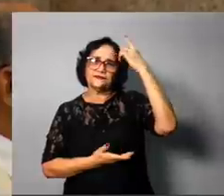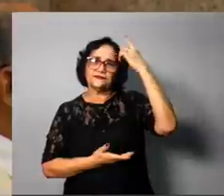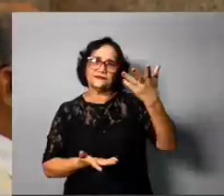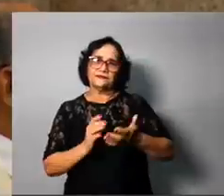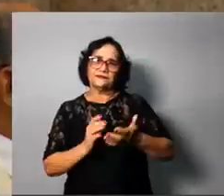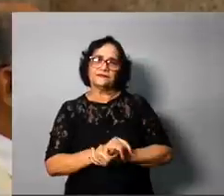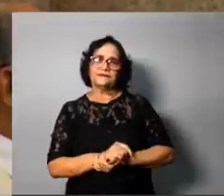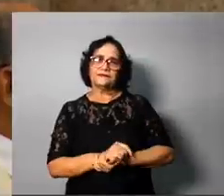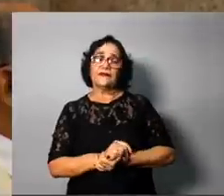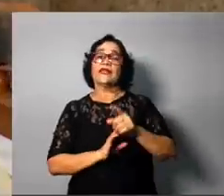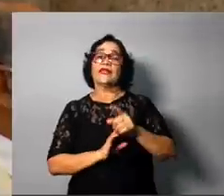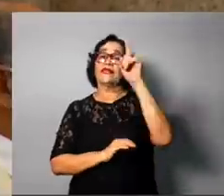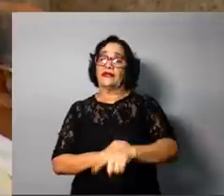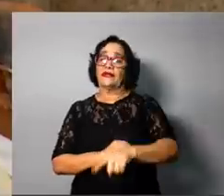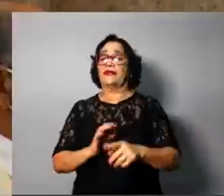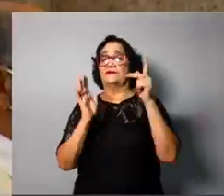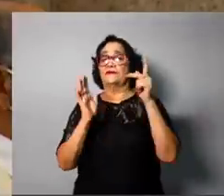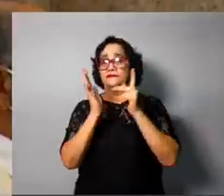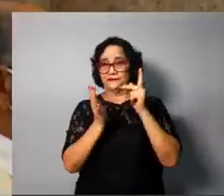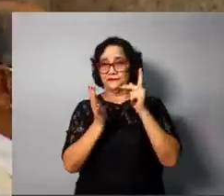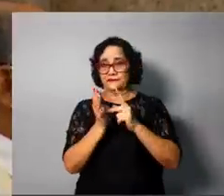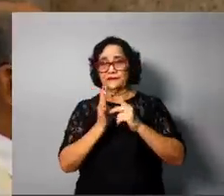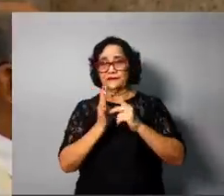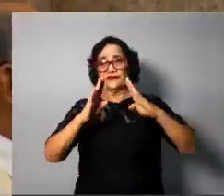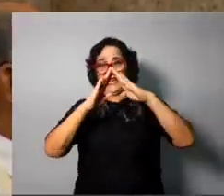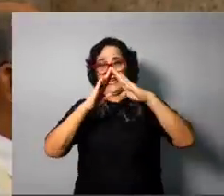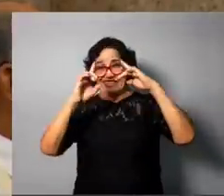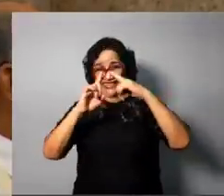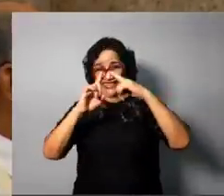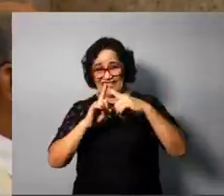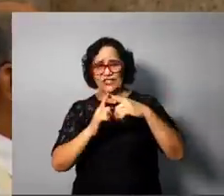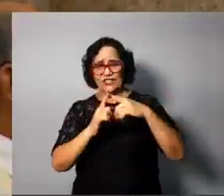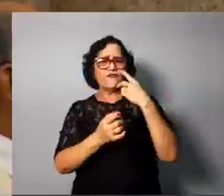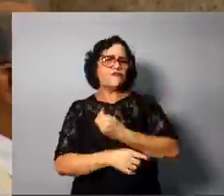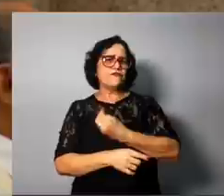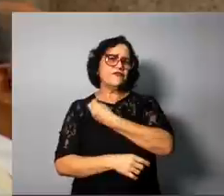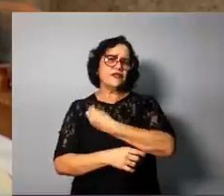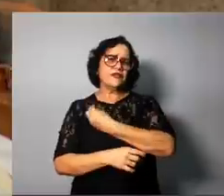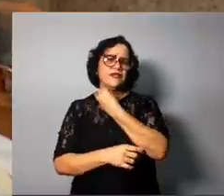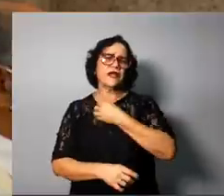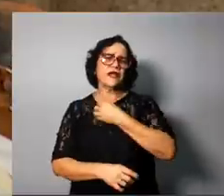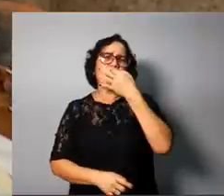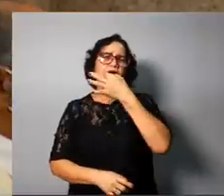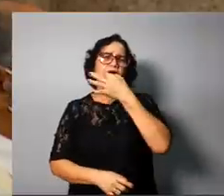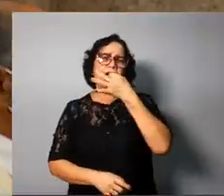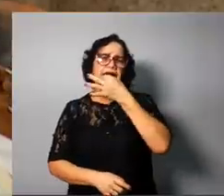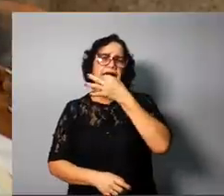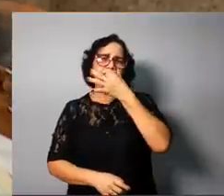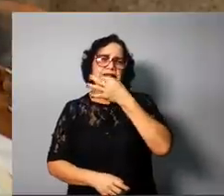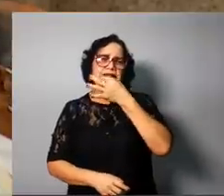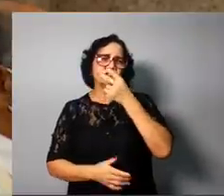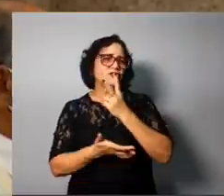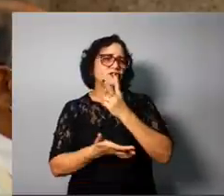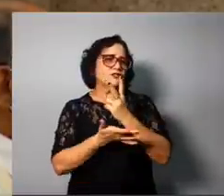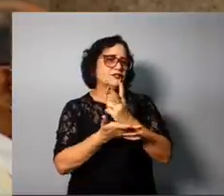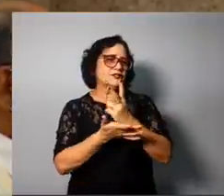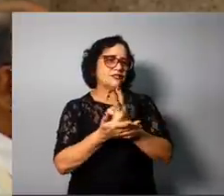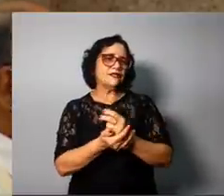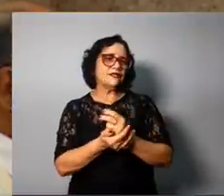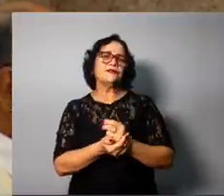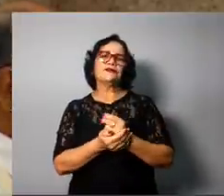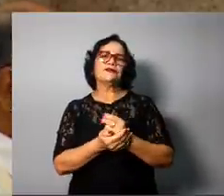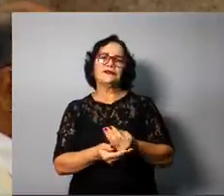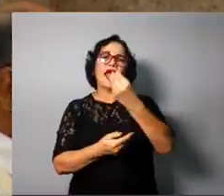É a igreja que vive a Eucaristia, é que come o corpo do seu